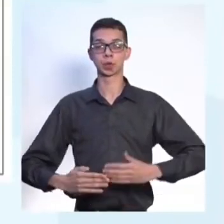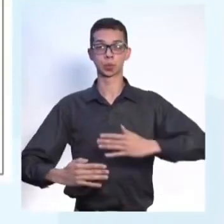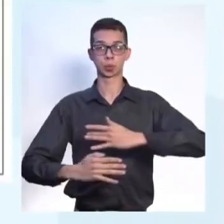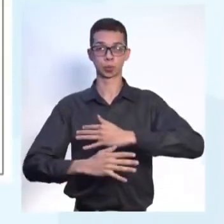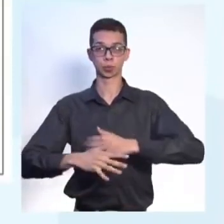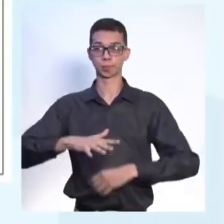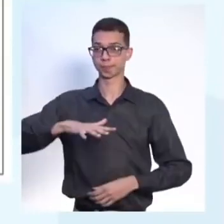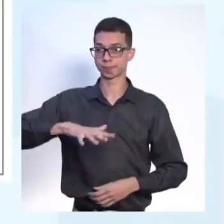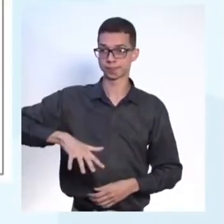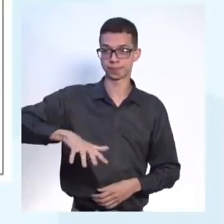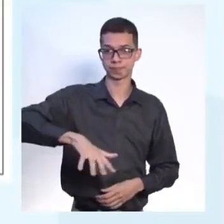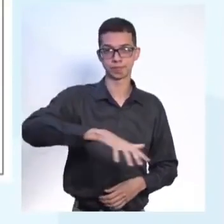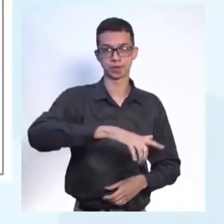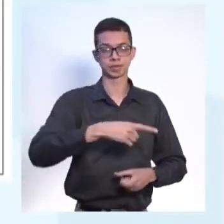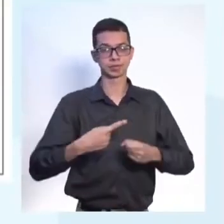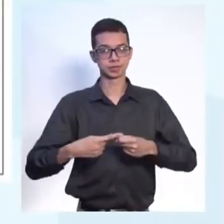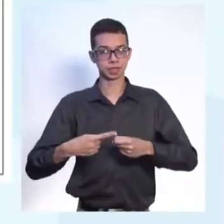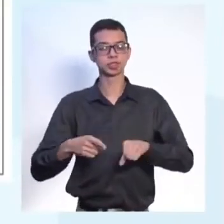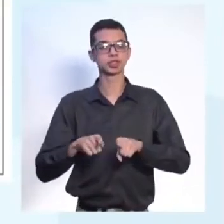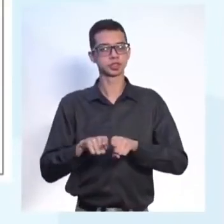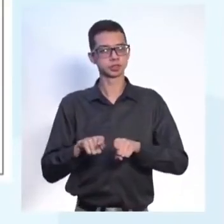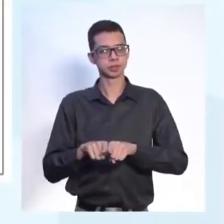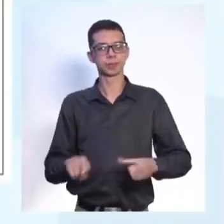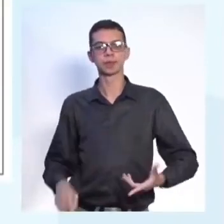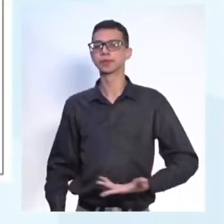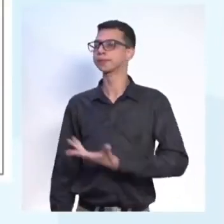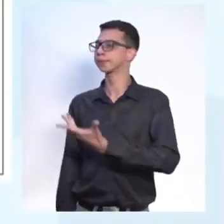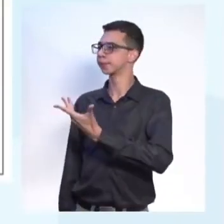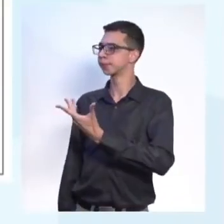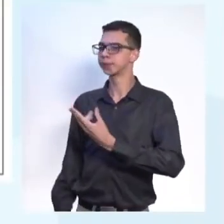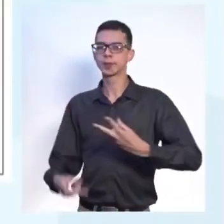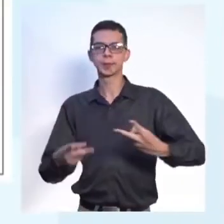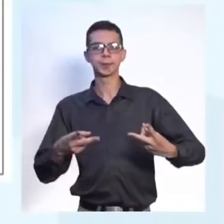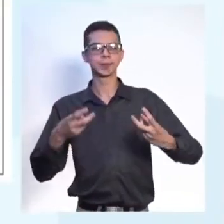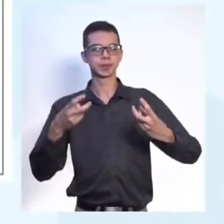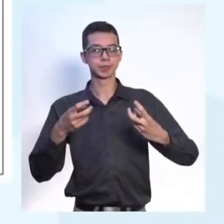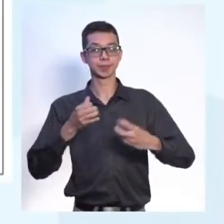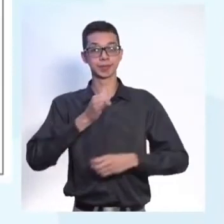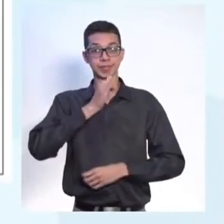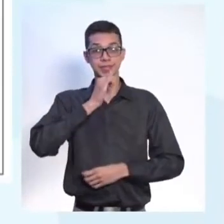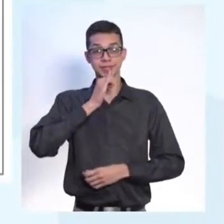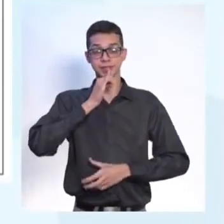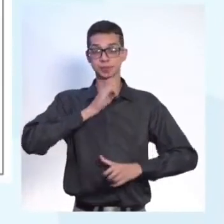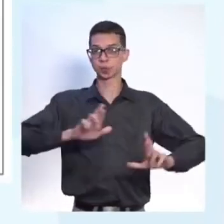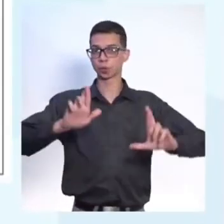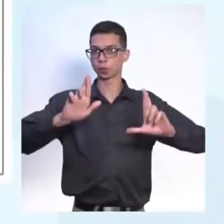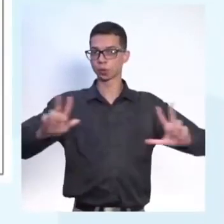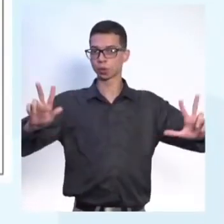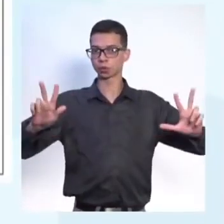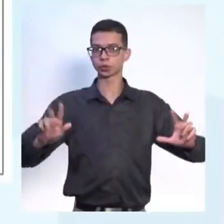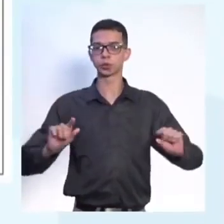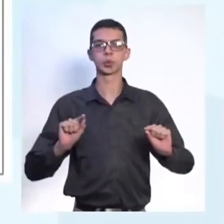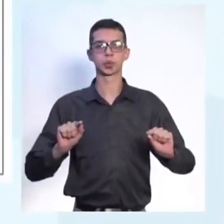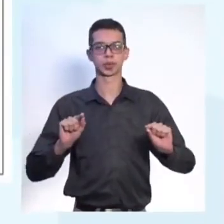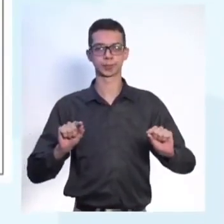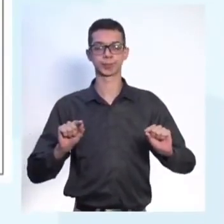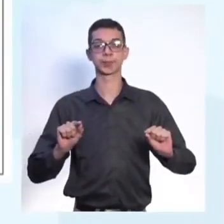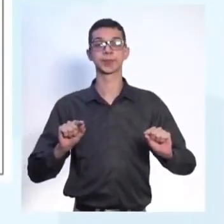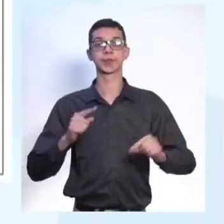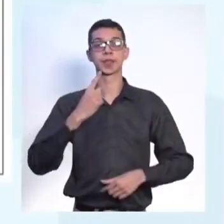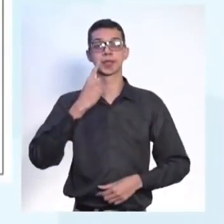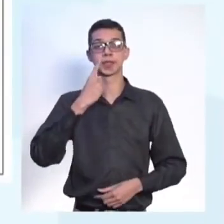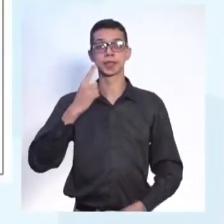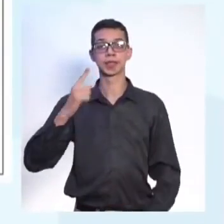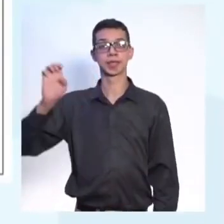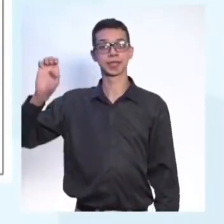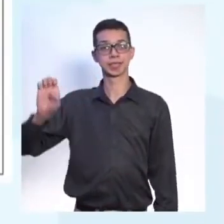urbana. E aqui nós vamos ter um contraste. Esse é um exemplo do contraste, né? Do lado esquerdo, nós vamos ter